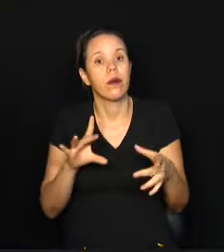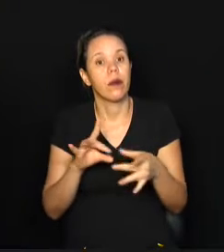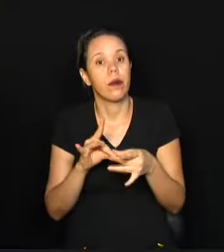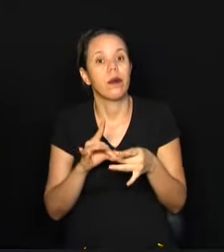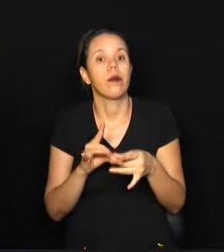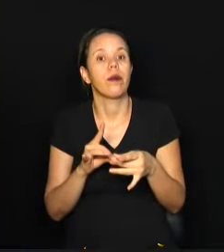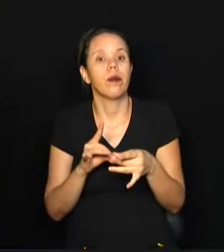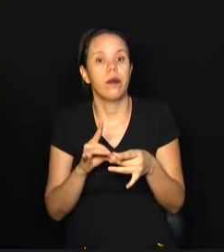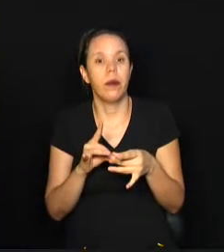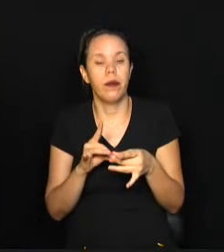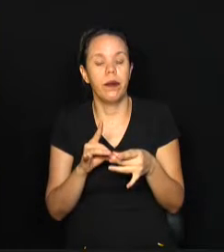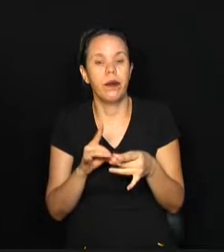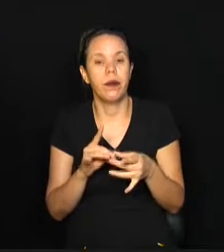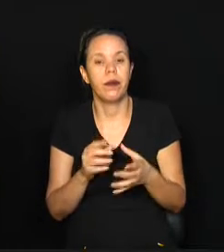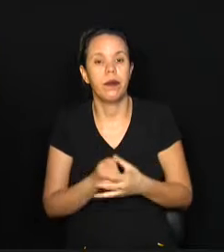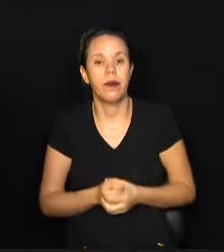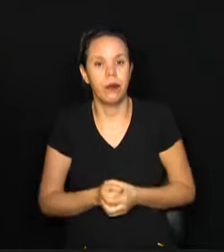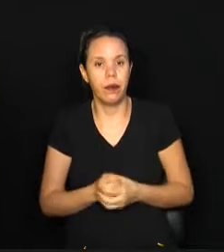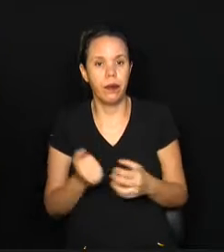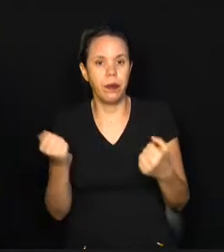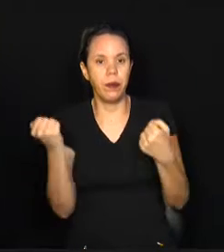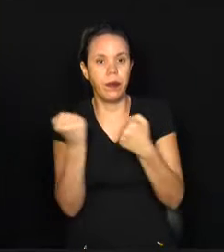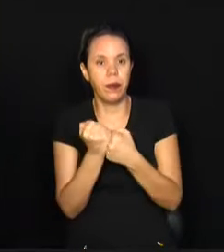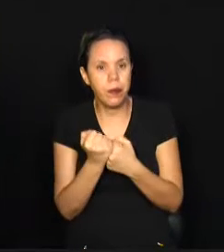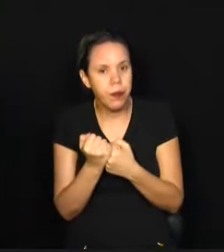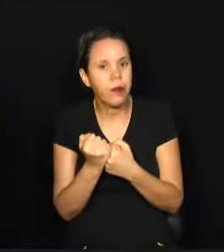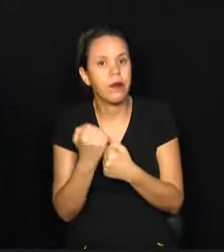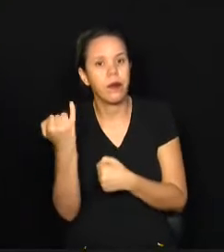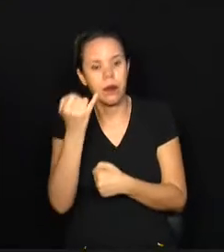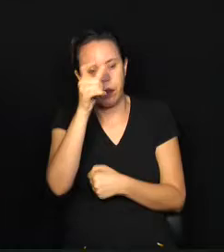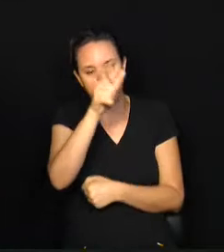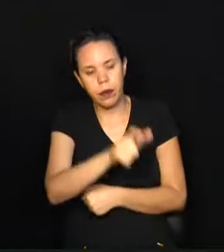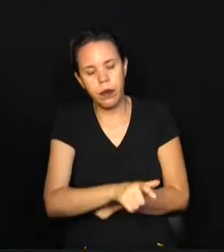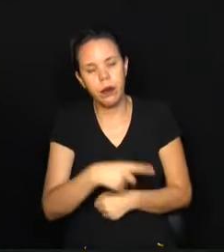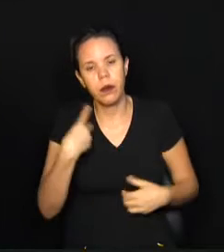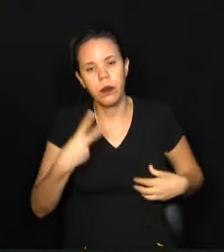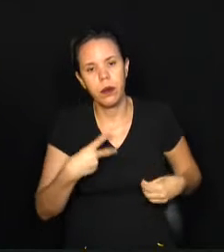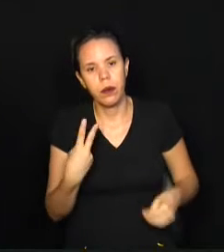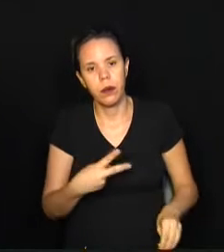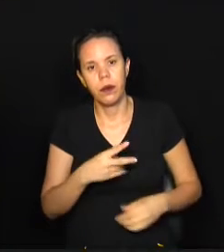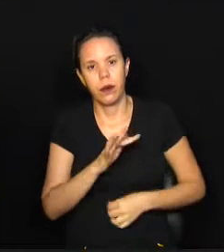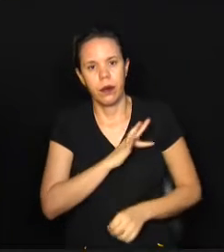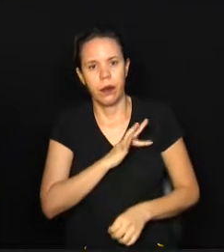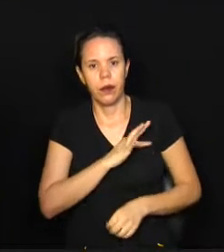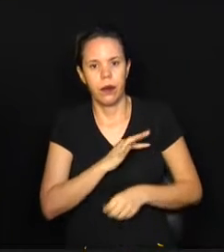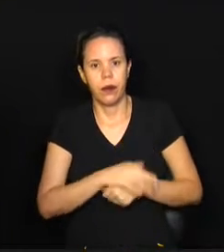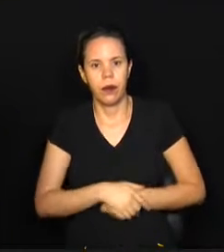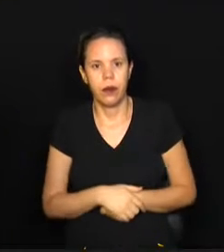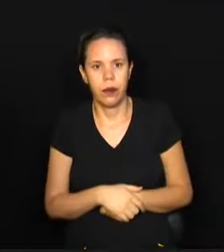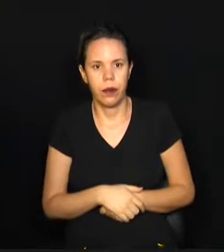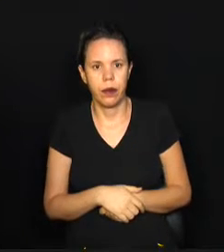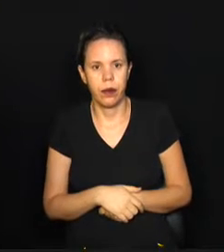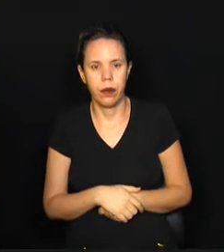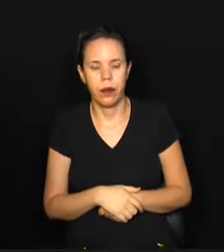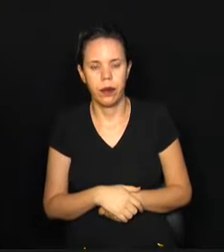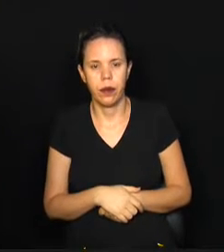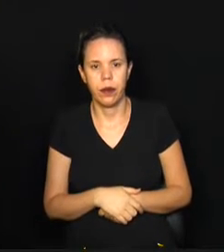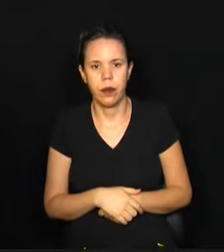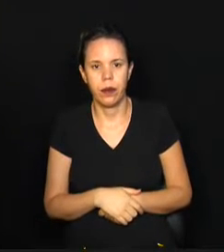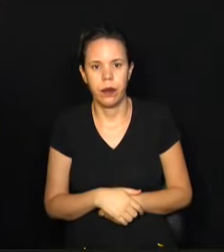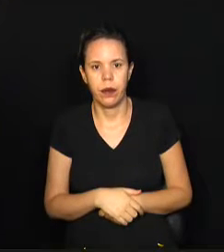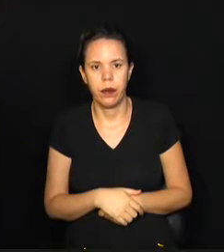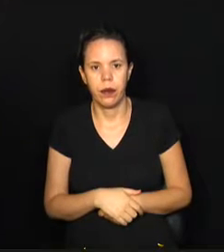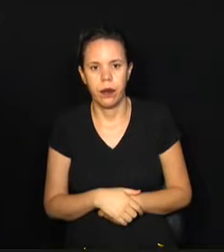institucional, com apoio incondicional do senhor, né? Do nosso nobre vereador Fernando